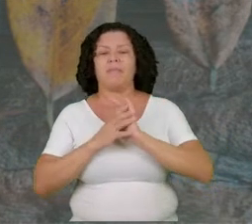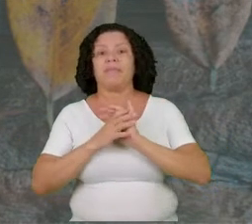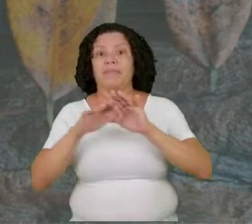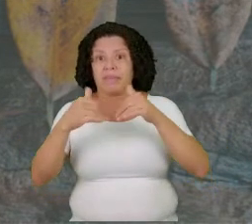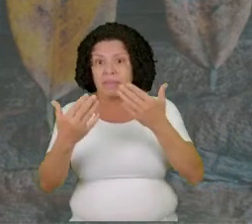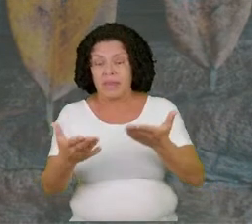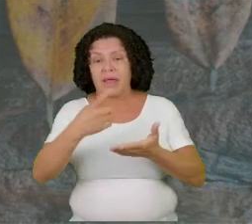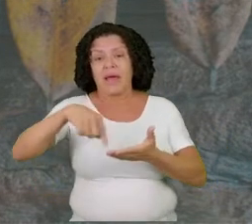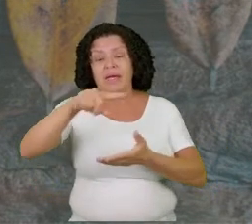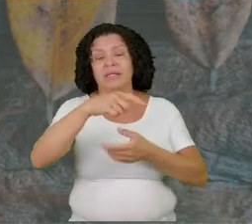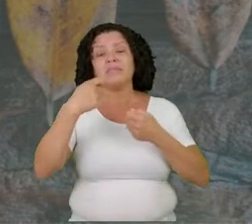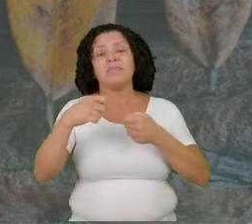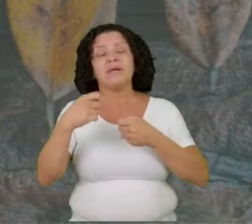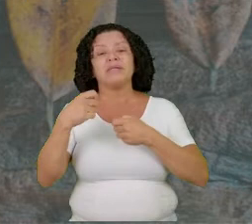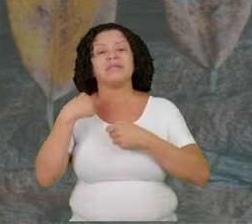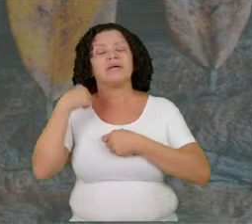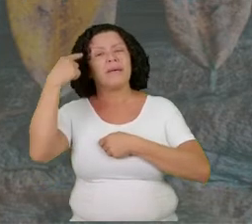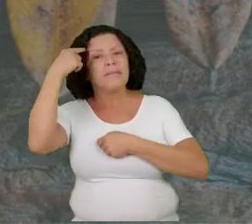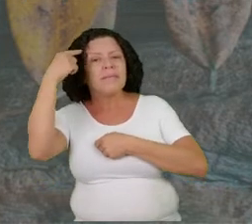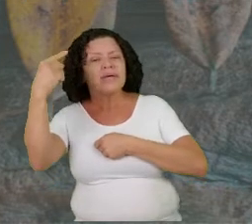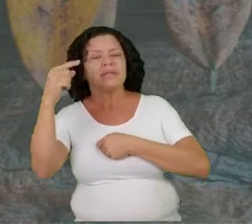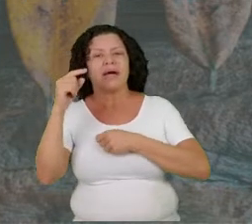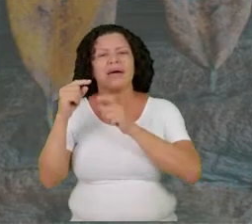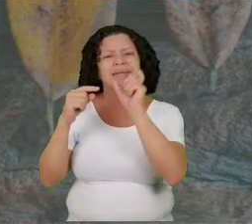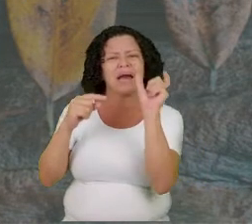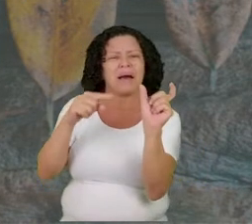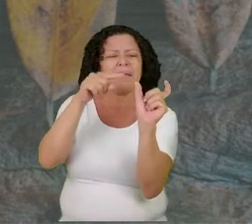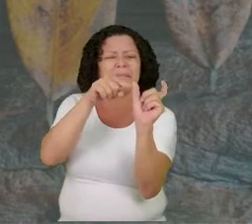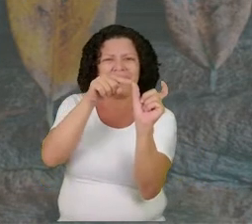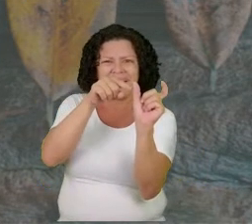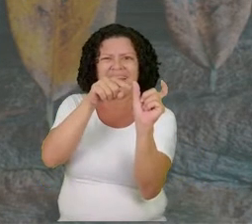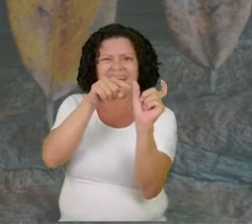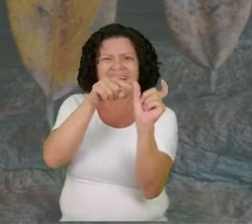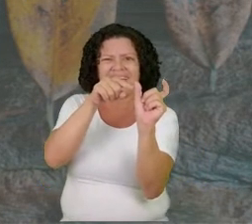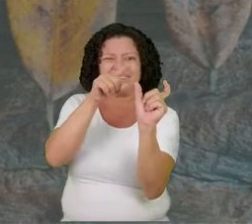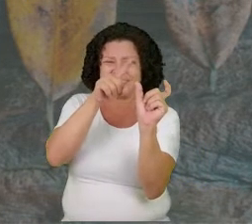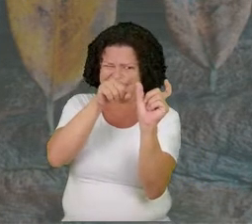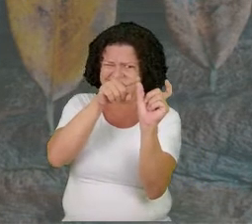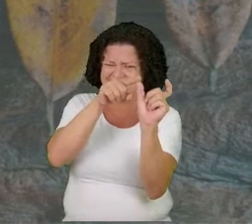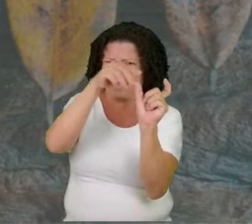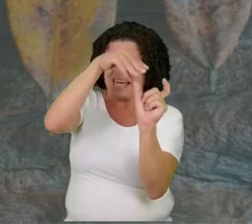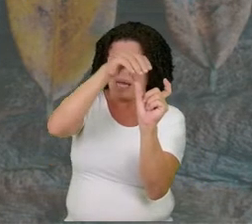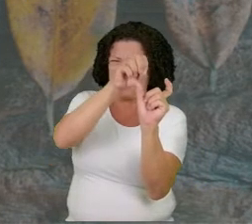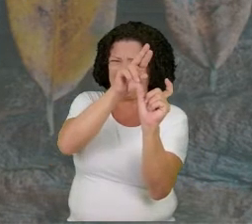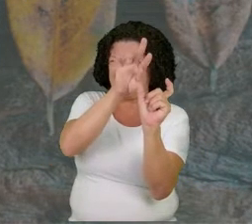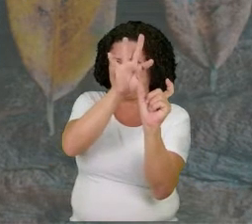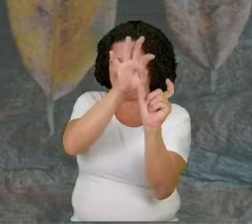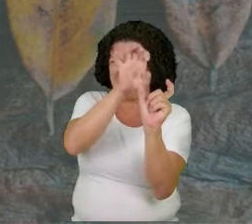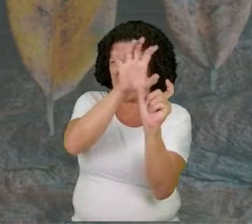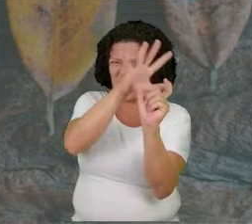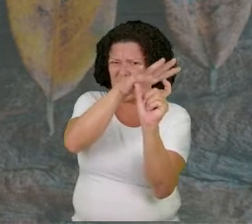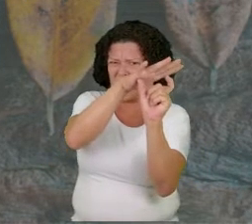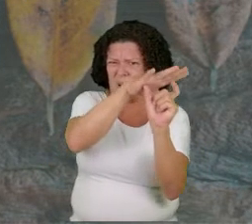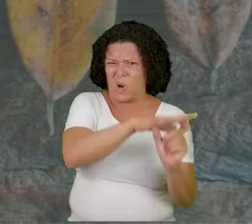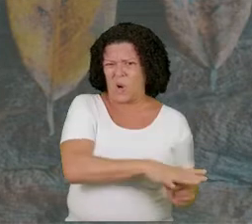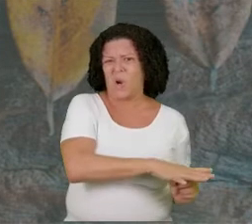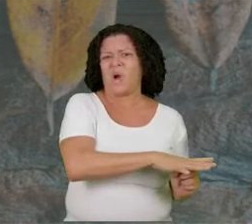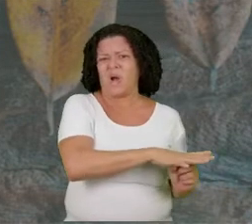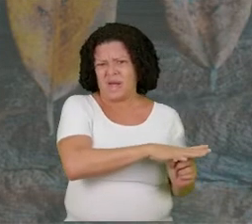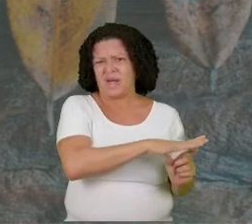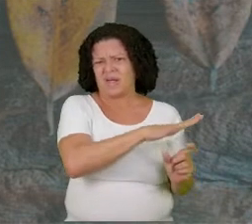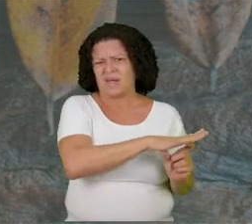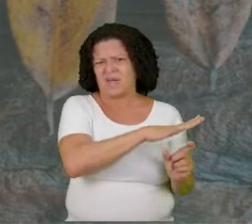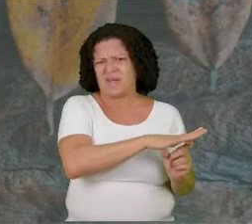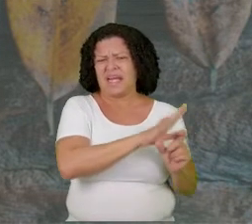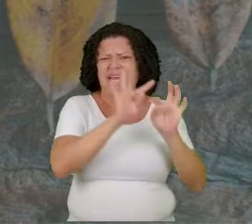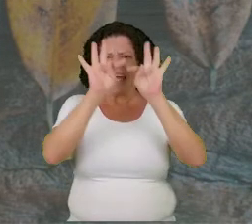Então, a gente precisa substituir, né, deixar um pouquinho de usar esse termo morte com essa percepção